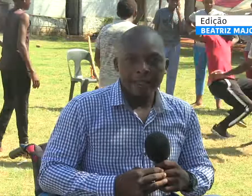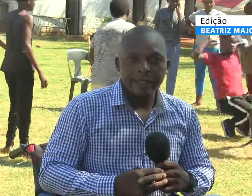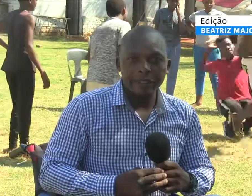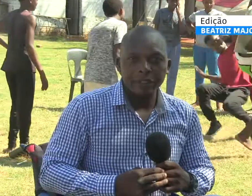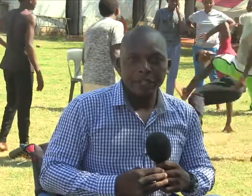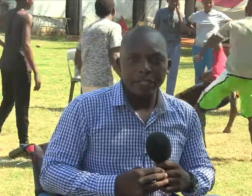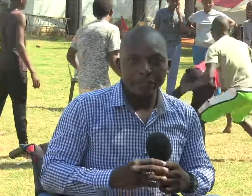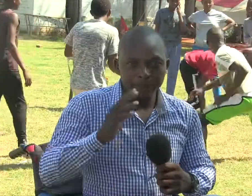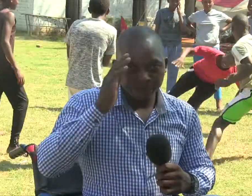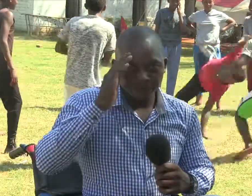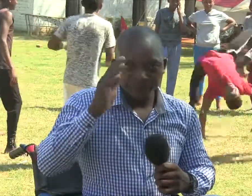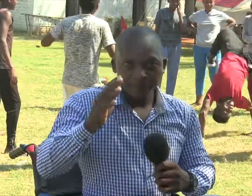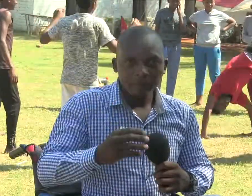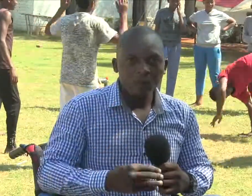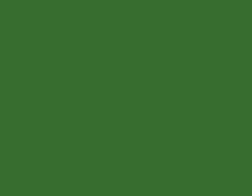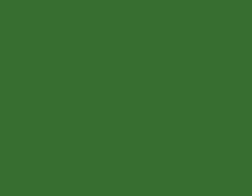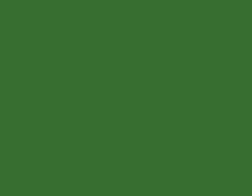a sete dias.